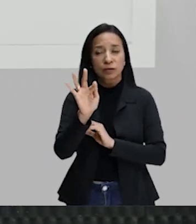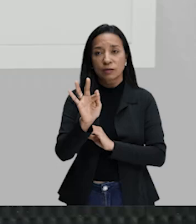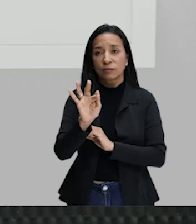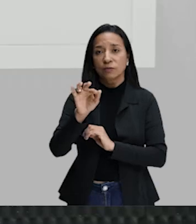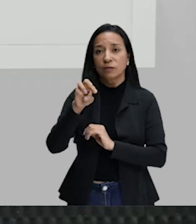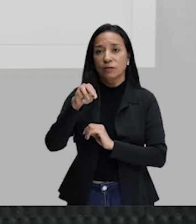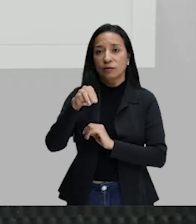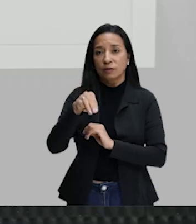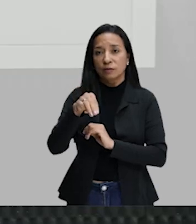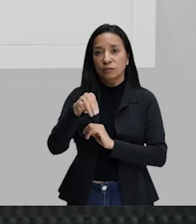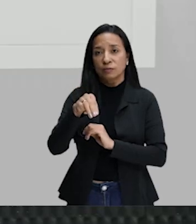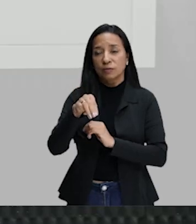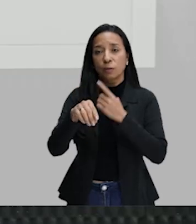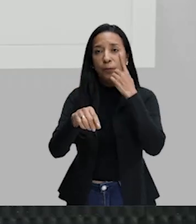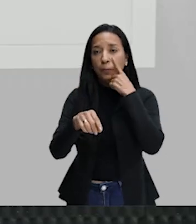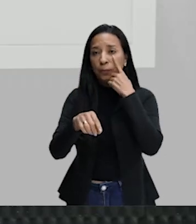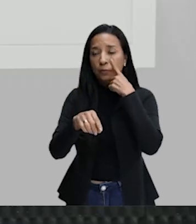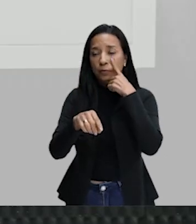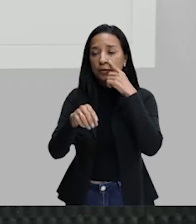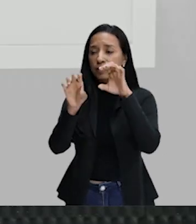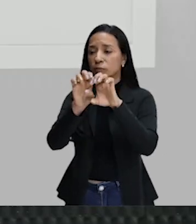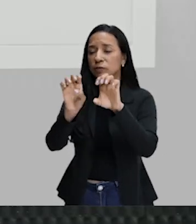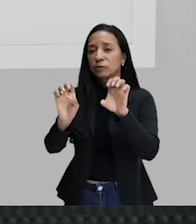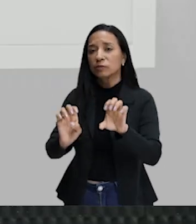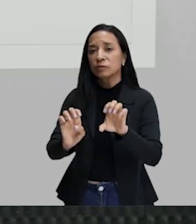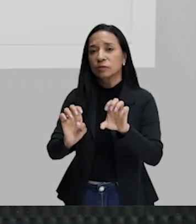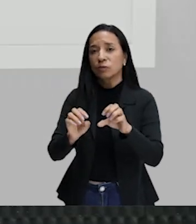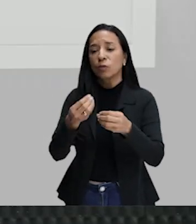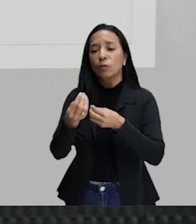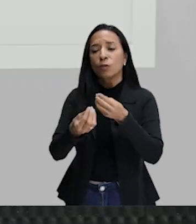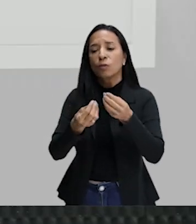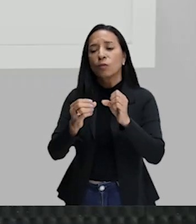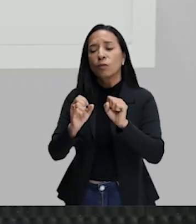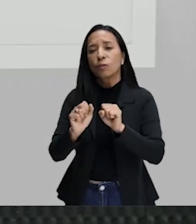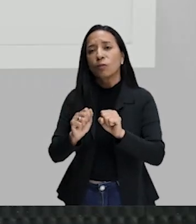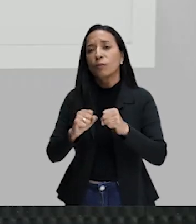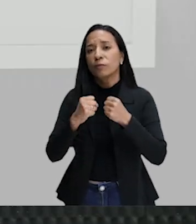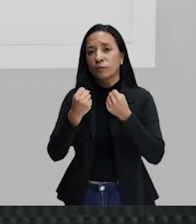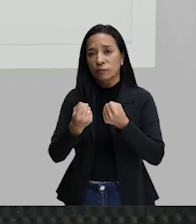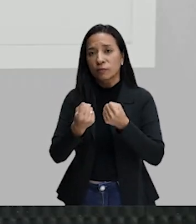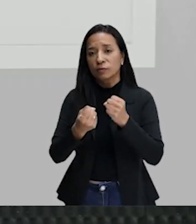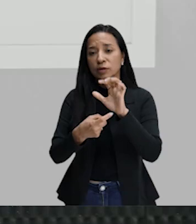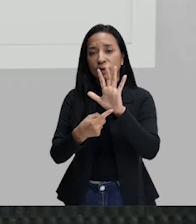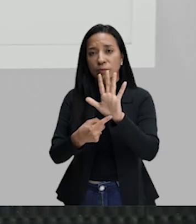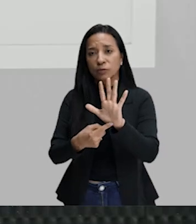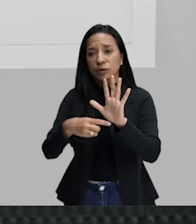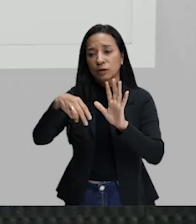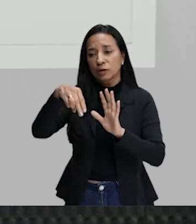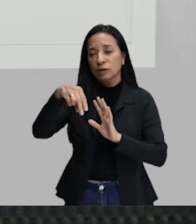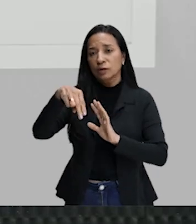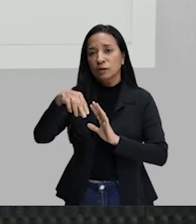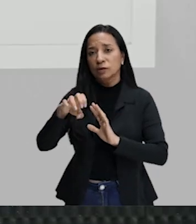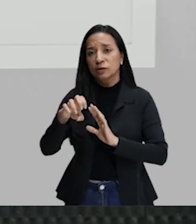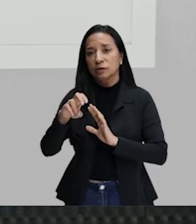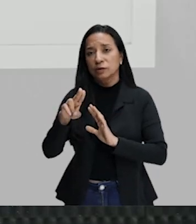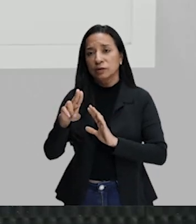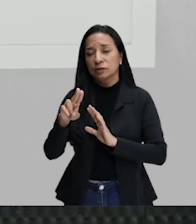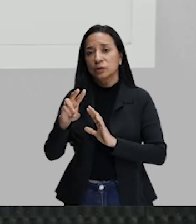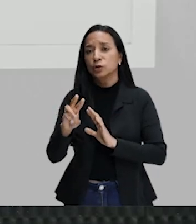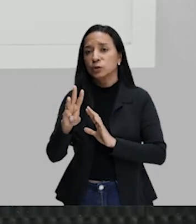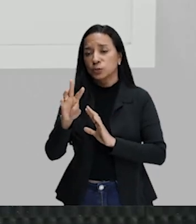magnética, como é força, ela é dada em newtons, ok? A carga, ela é